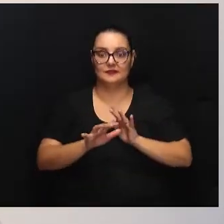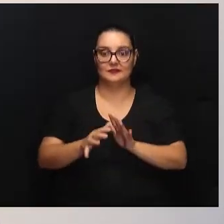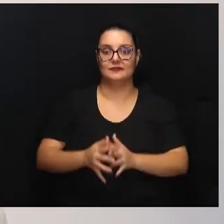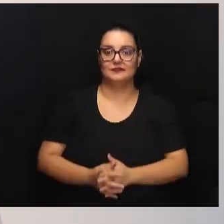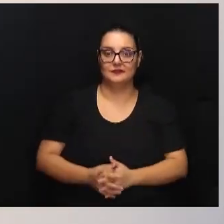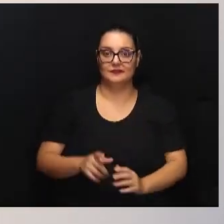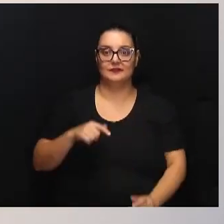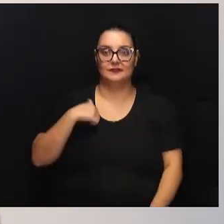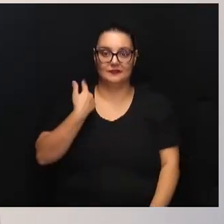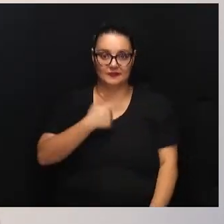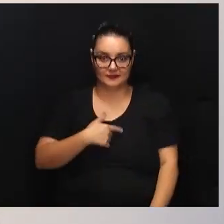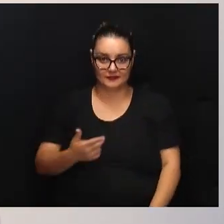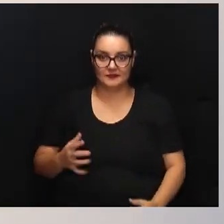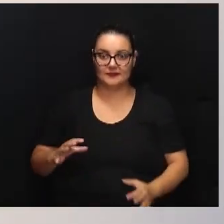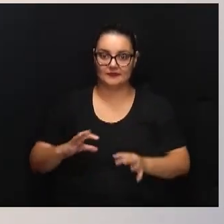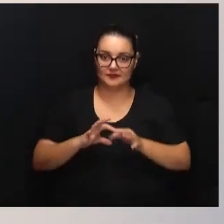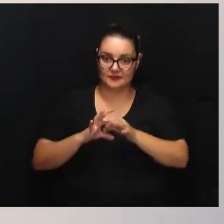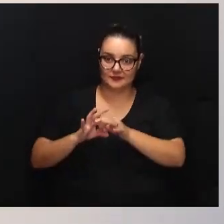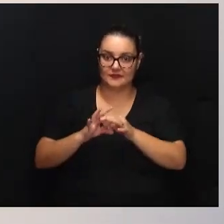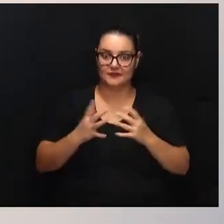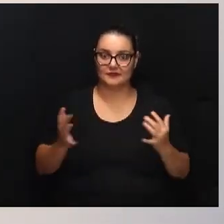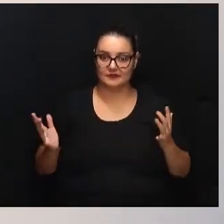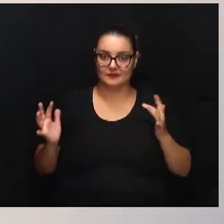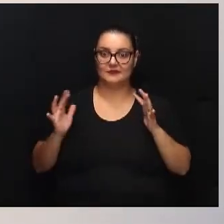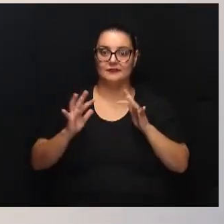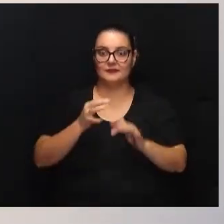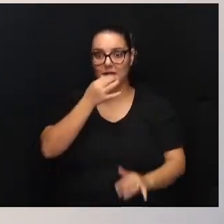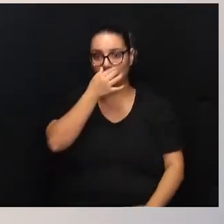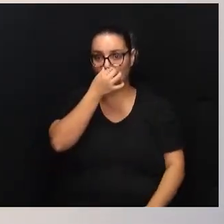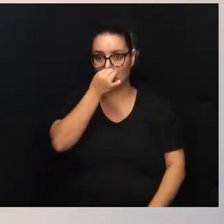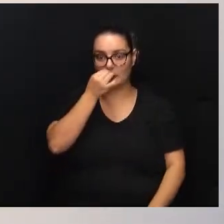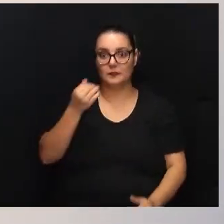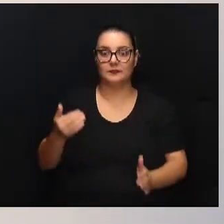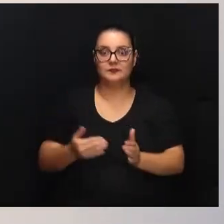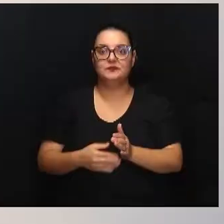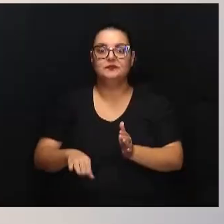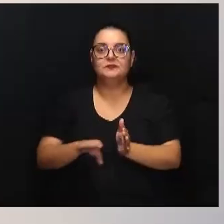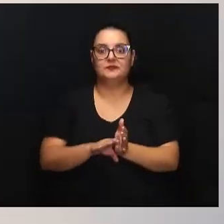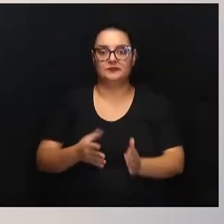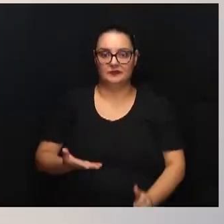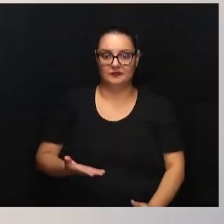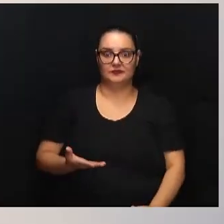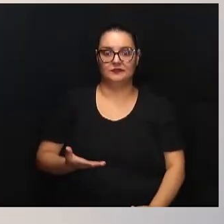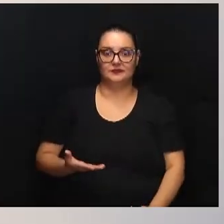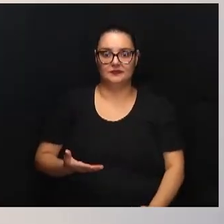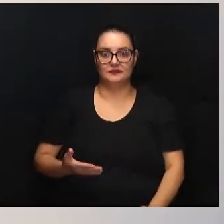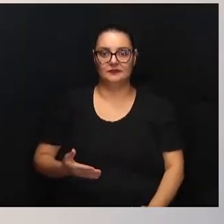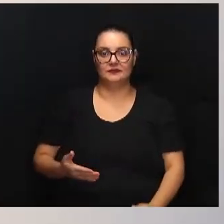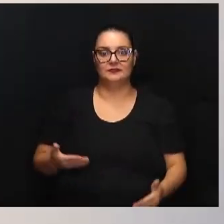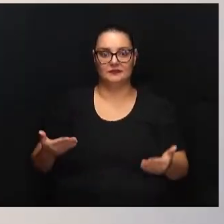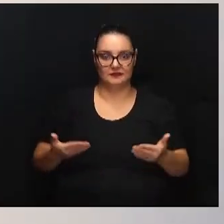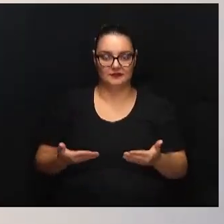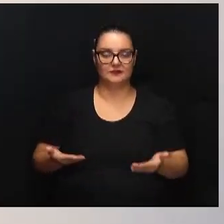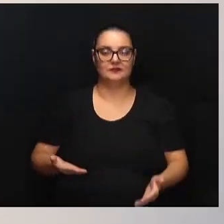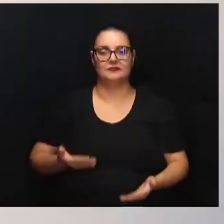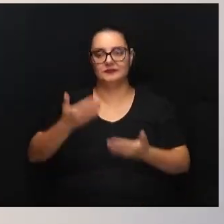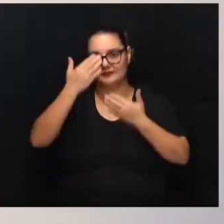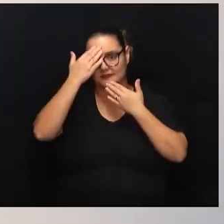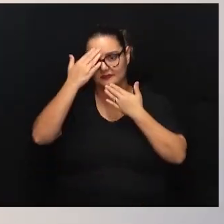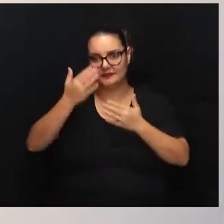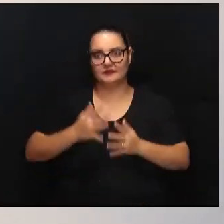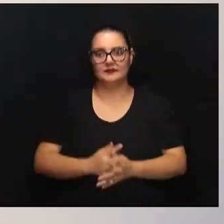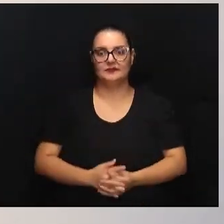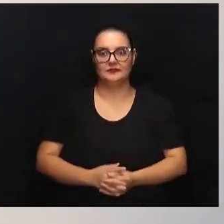o decorrer dessa primeira parada, é que nós fomos se unindo, se chegando, até a gente chegar onde a gente